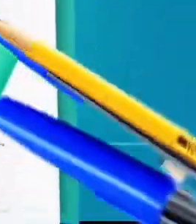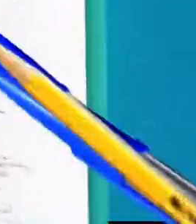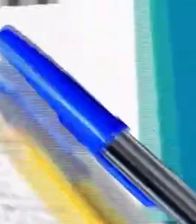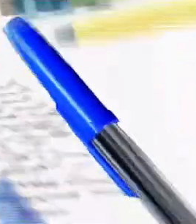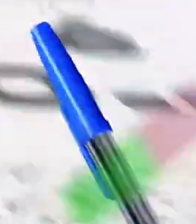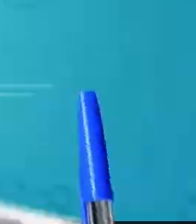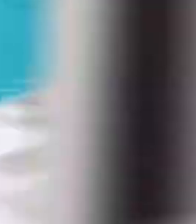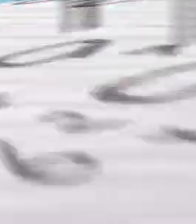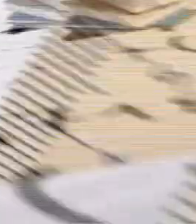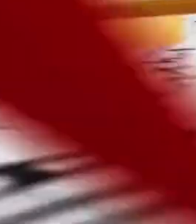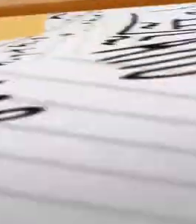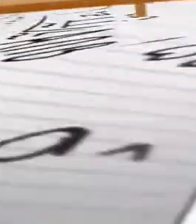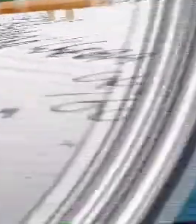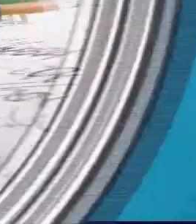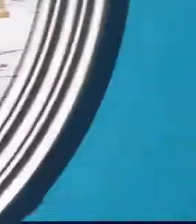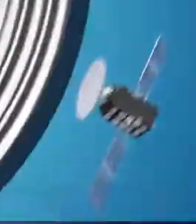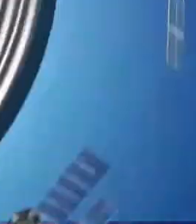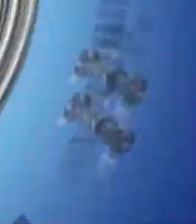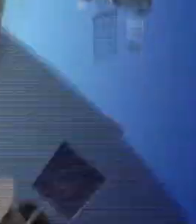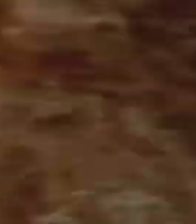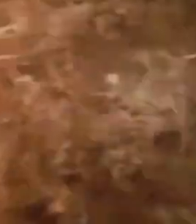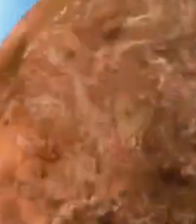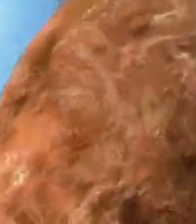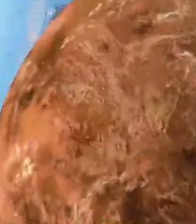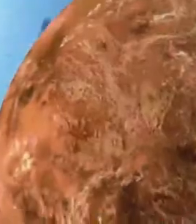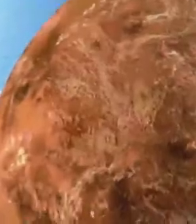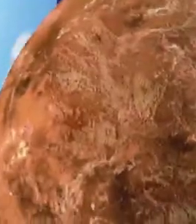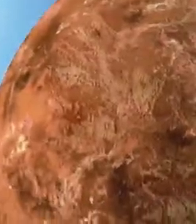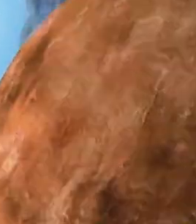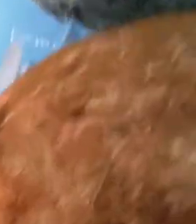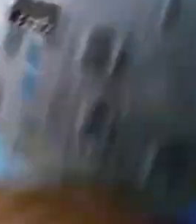Tchau, tchau.